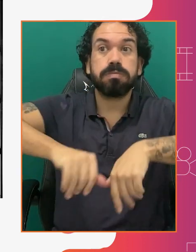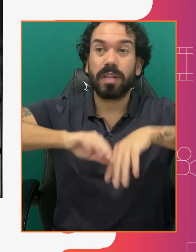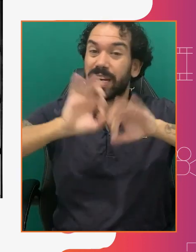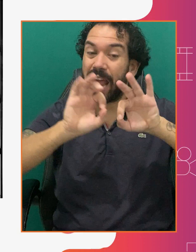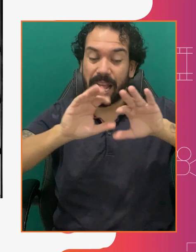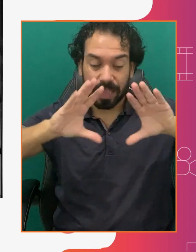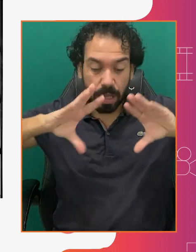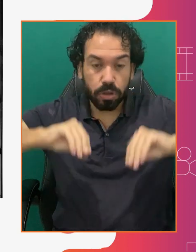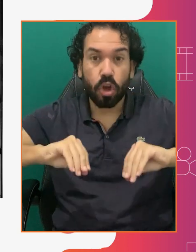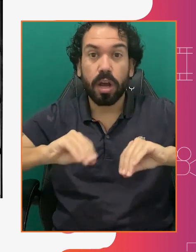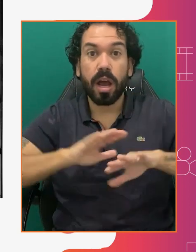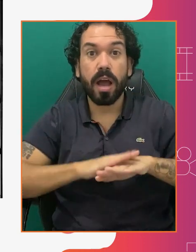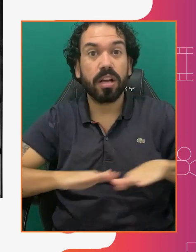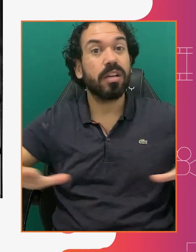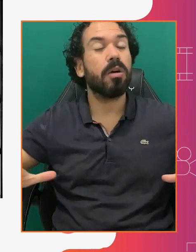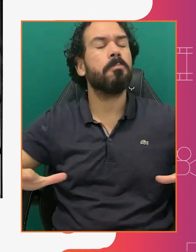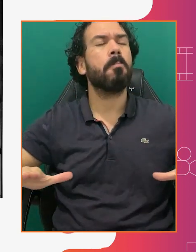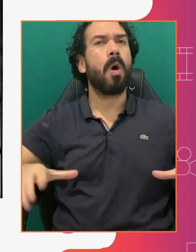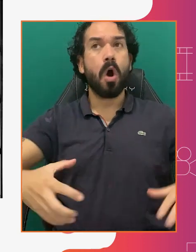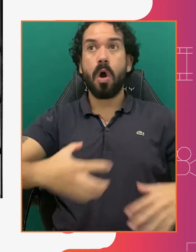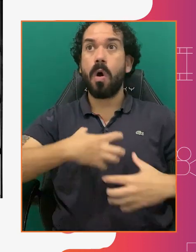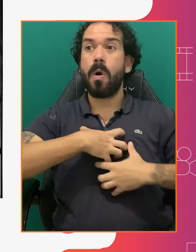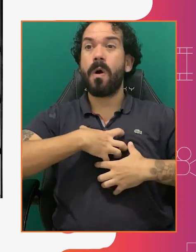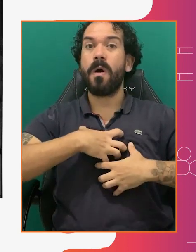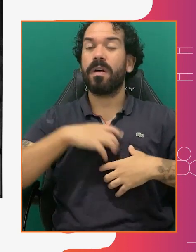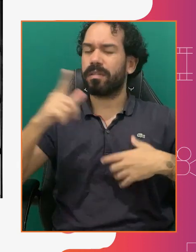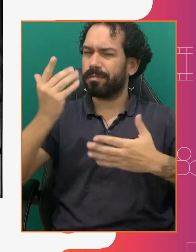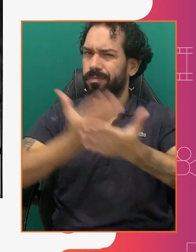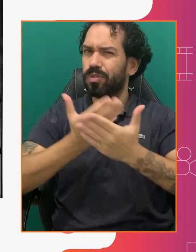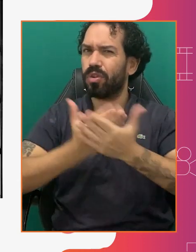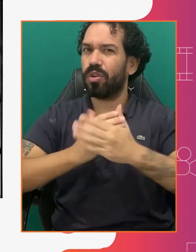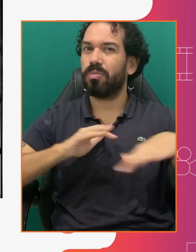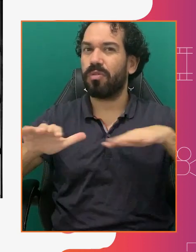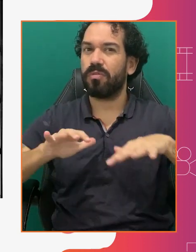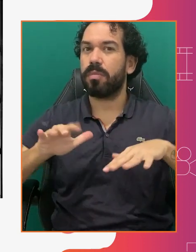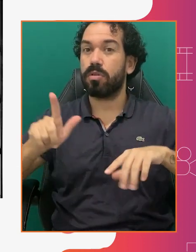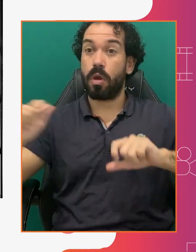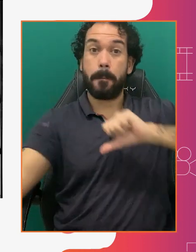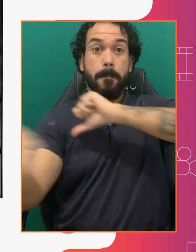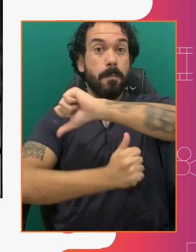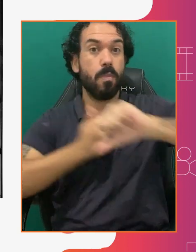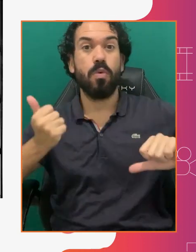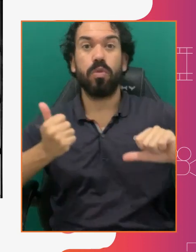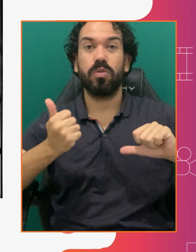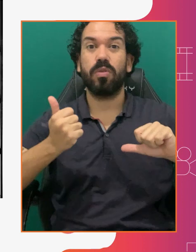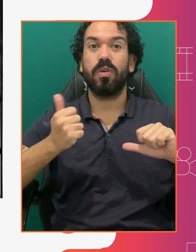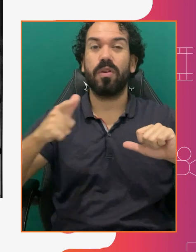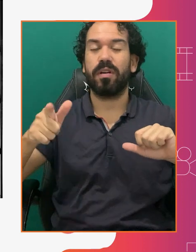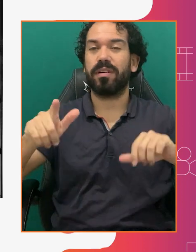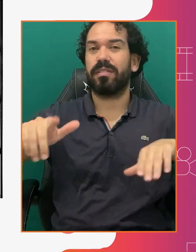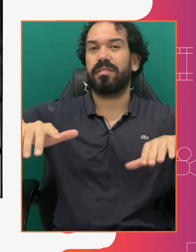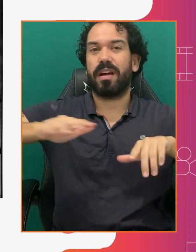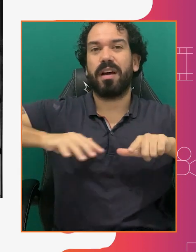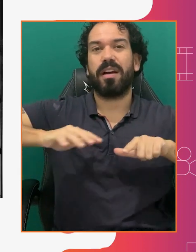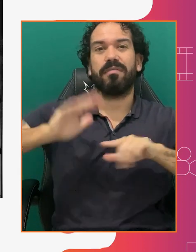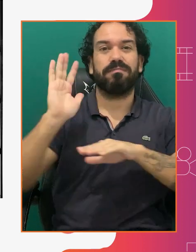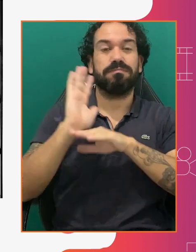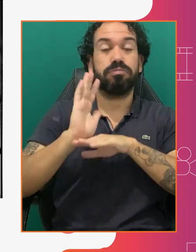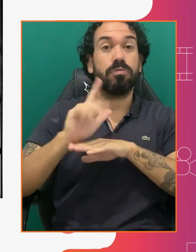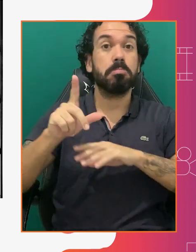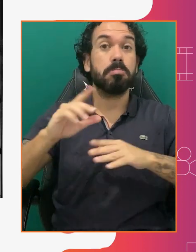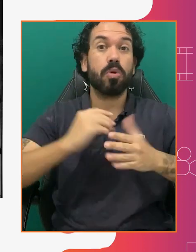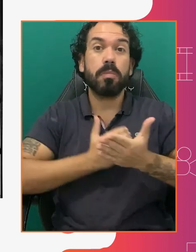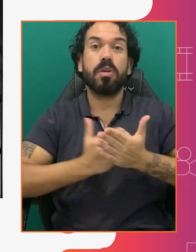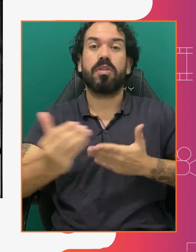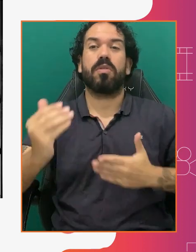choque. Esses estudos de movimento revolucionaram o mundo do audiovisual e abriram portas para